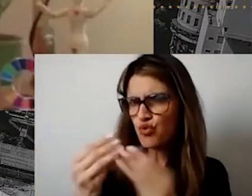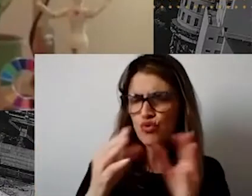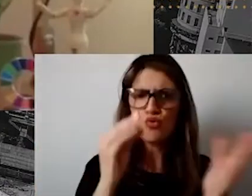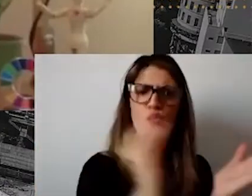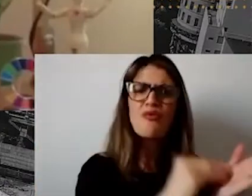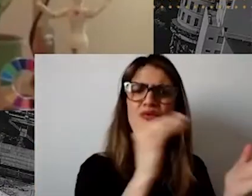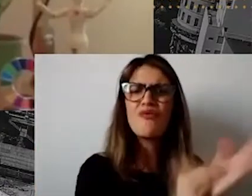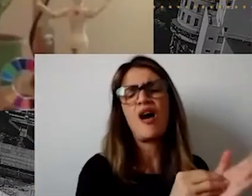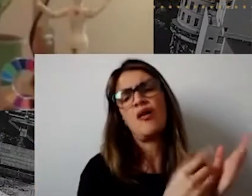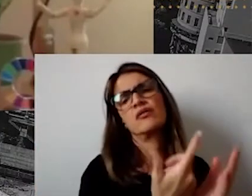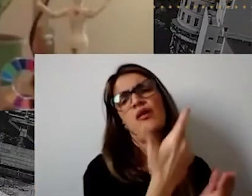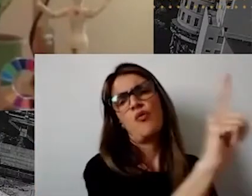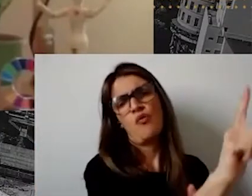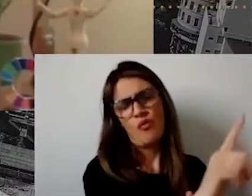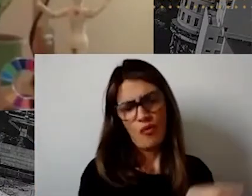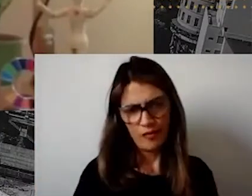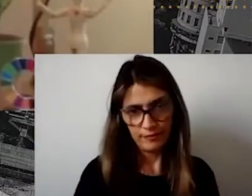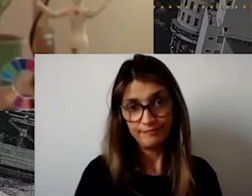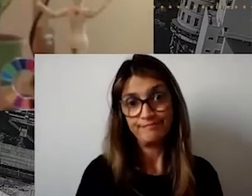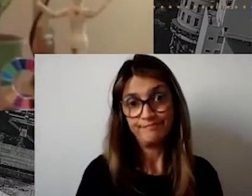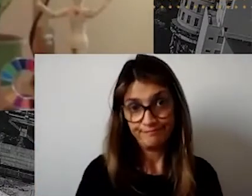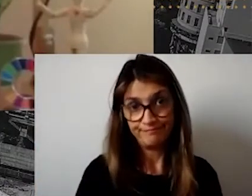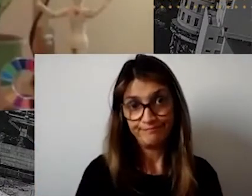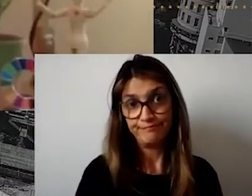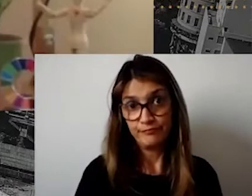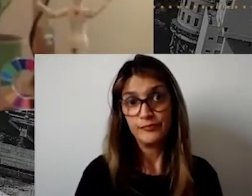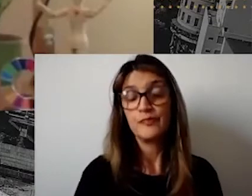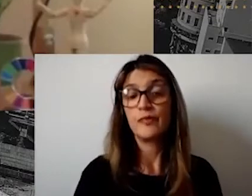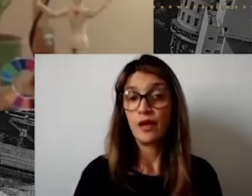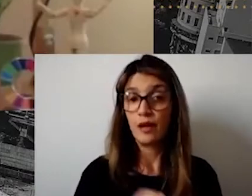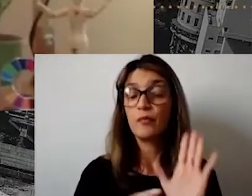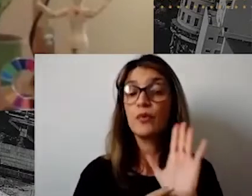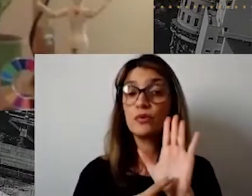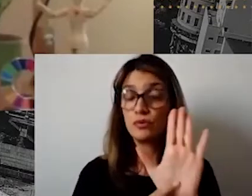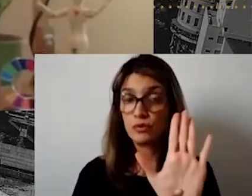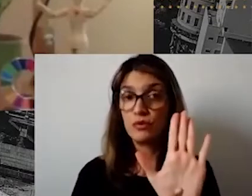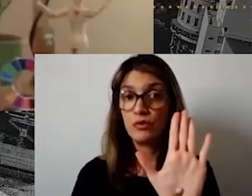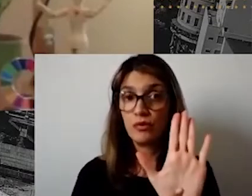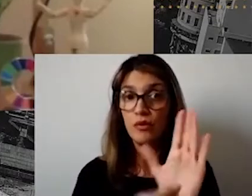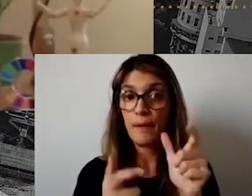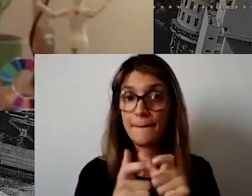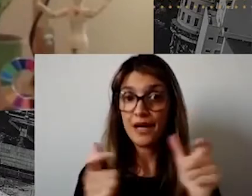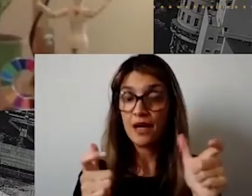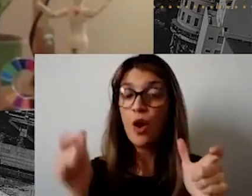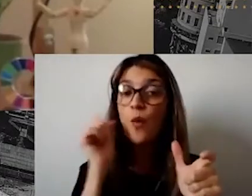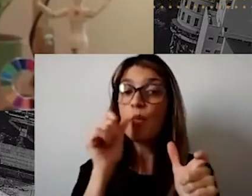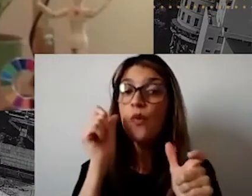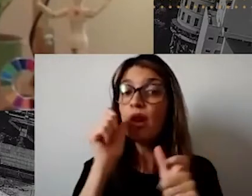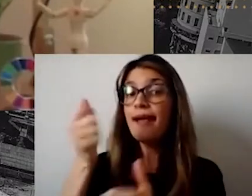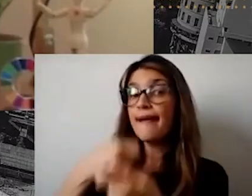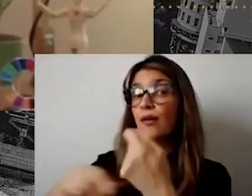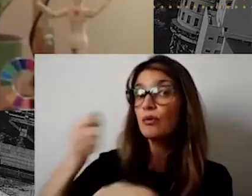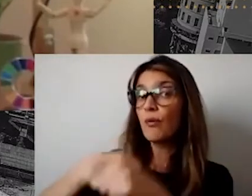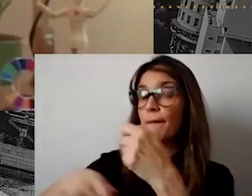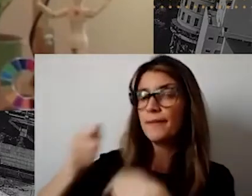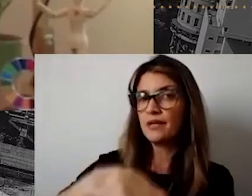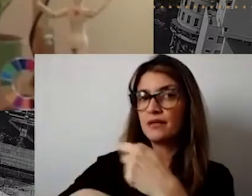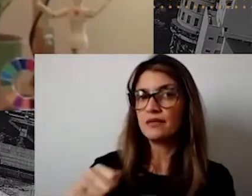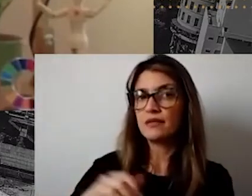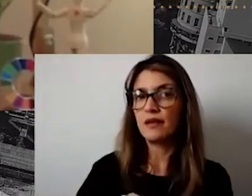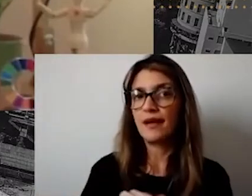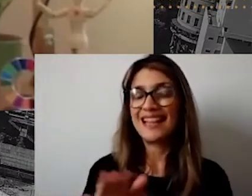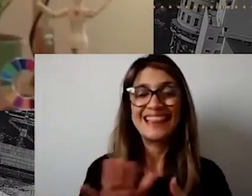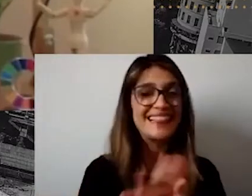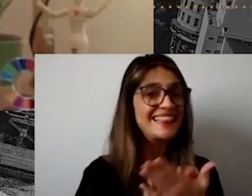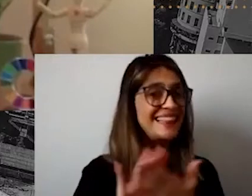como nos demonstrou aqui a Kate Hayworth, uma das maiores economistas dos nossos tempos. Nada que